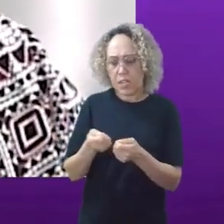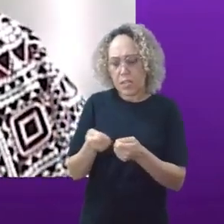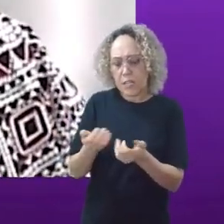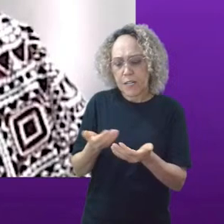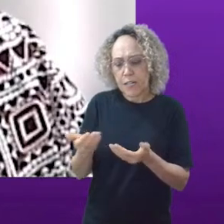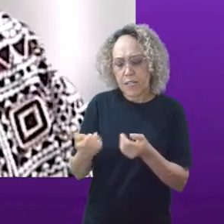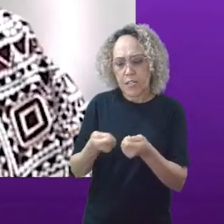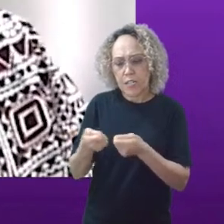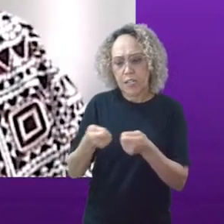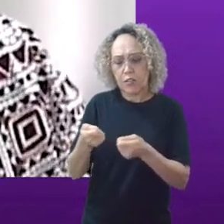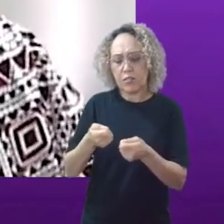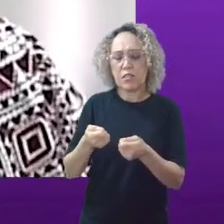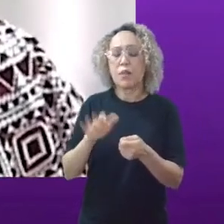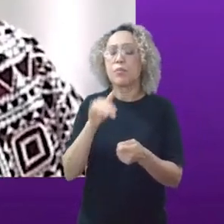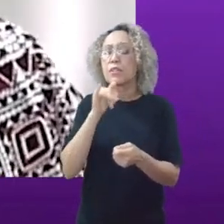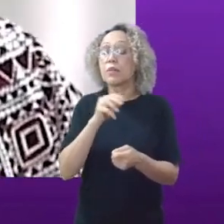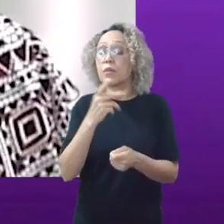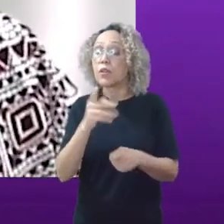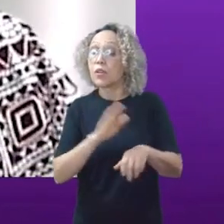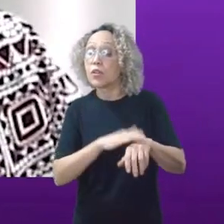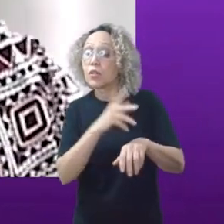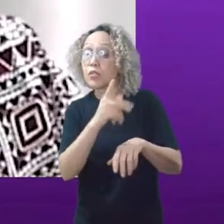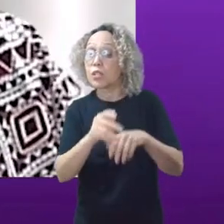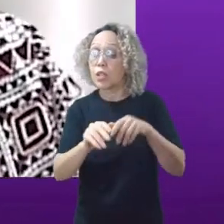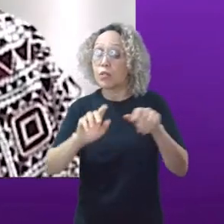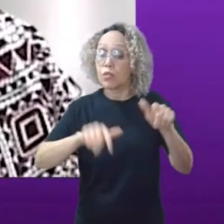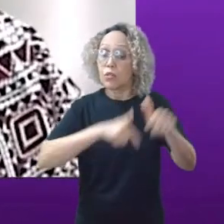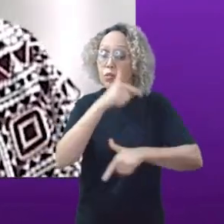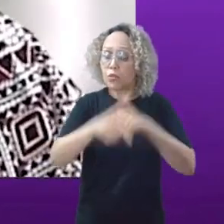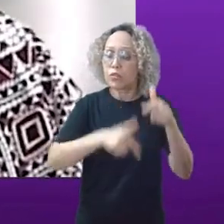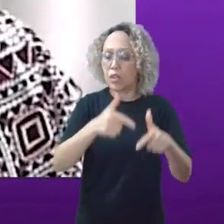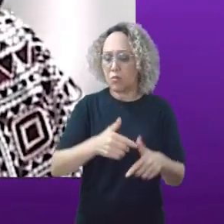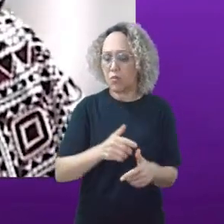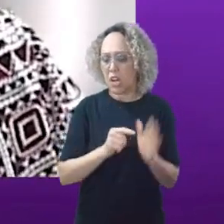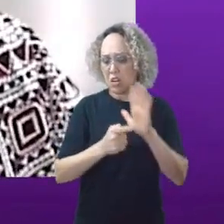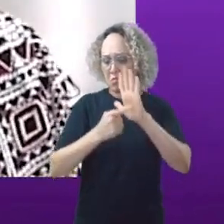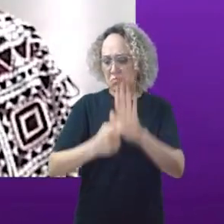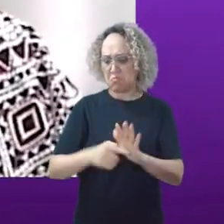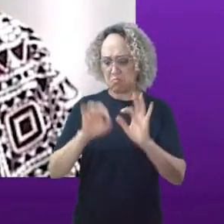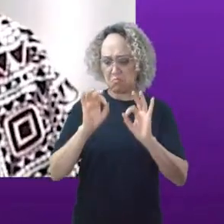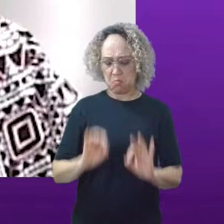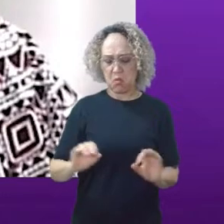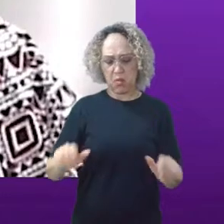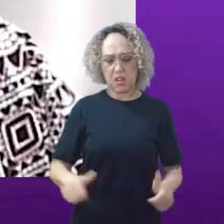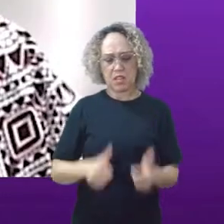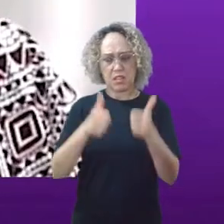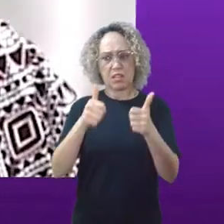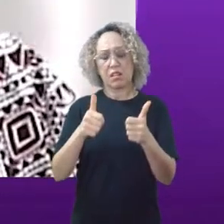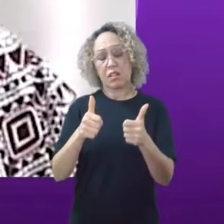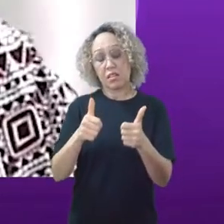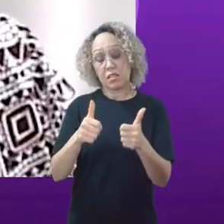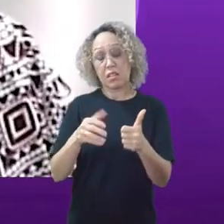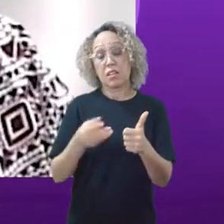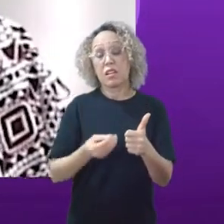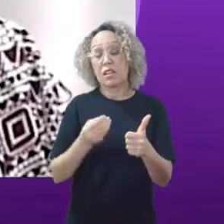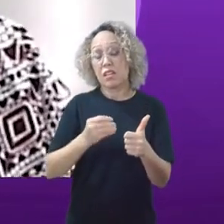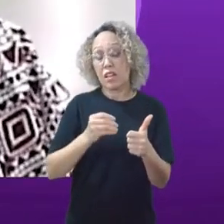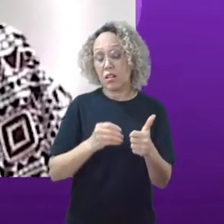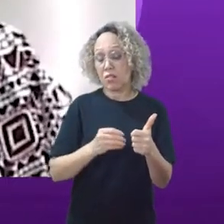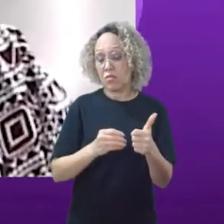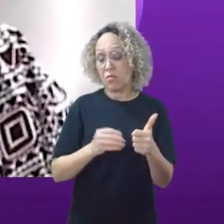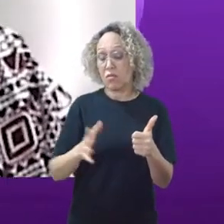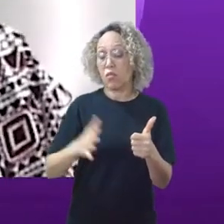trabalho mostra qualidade. Se é difícil dele ser substituído por outras pessoas